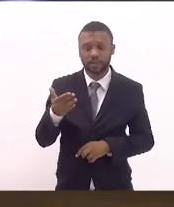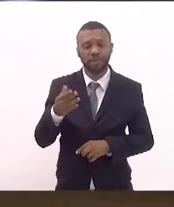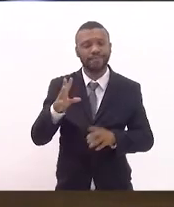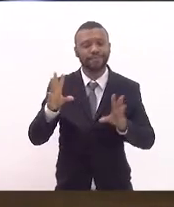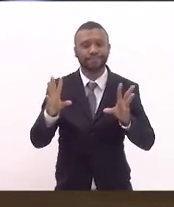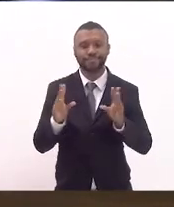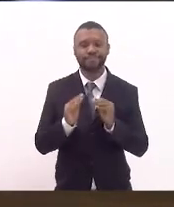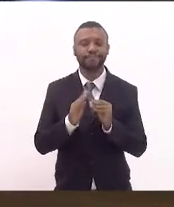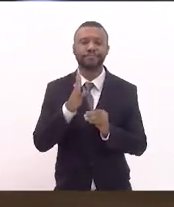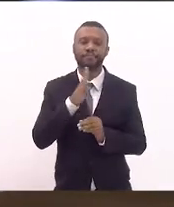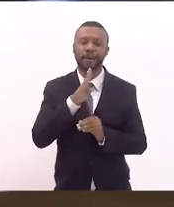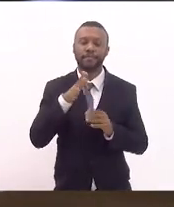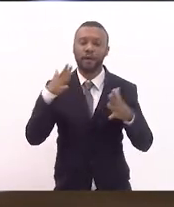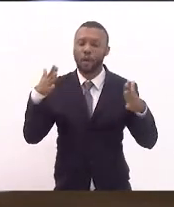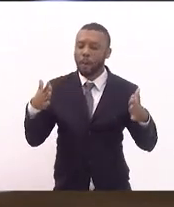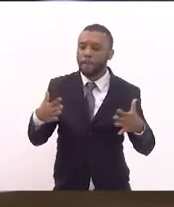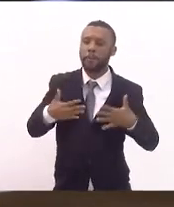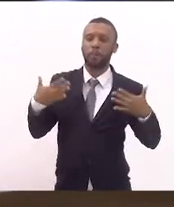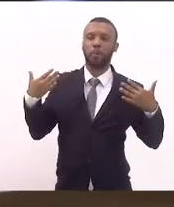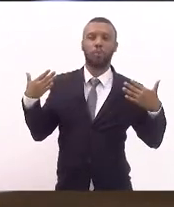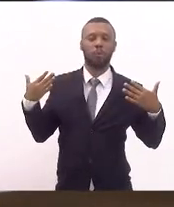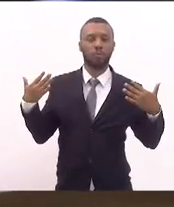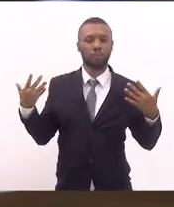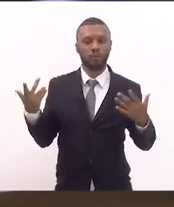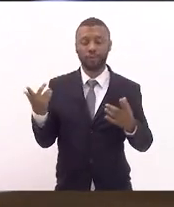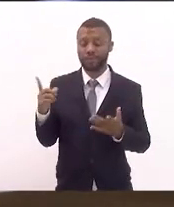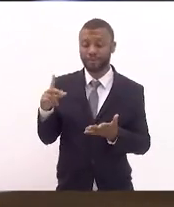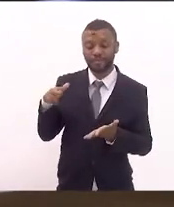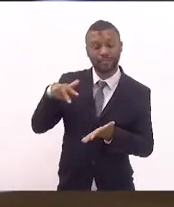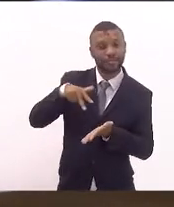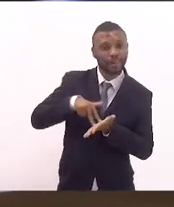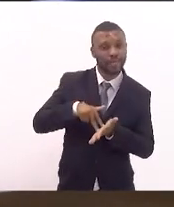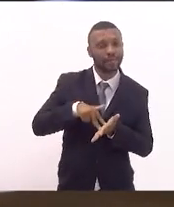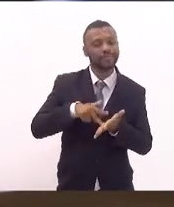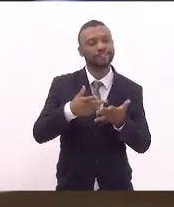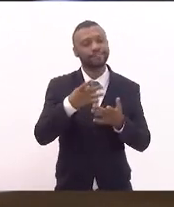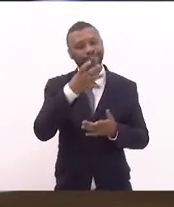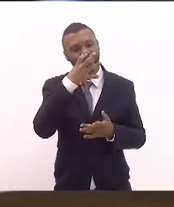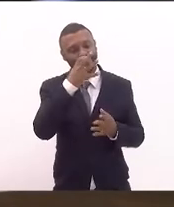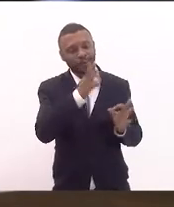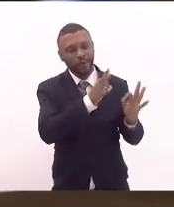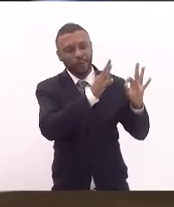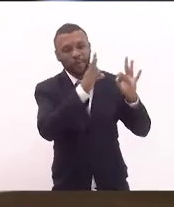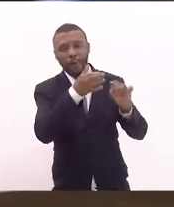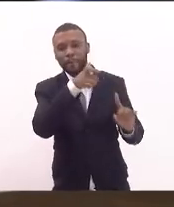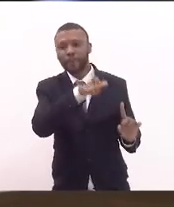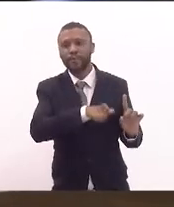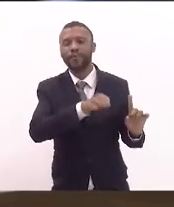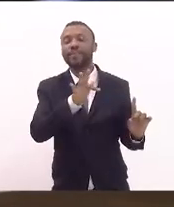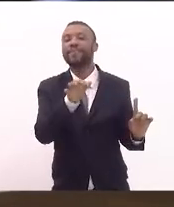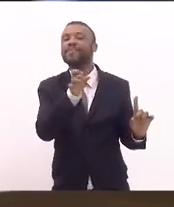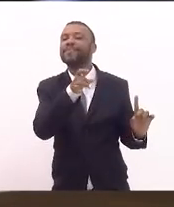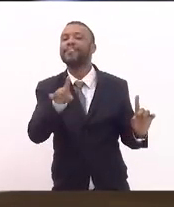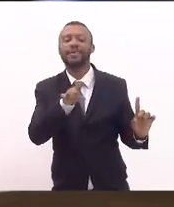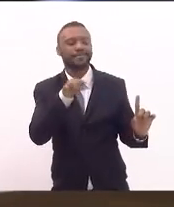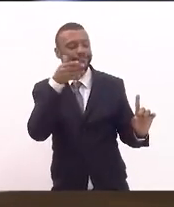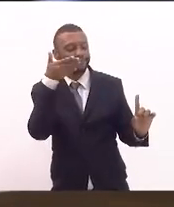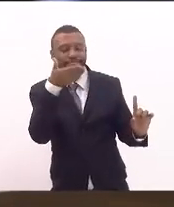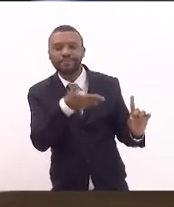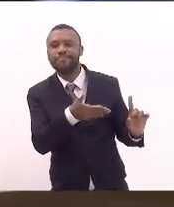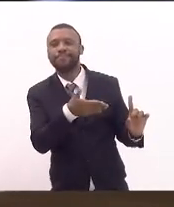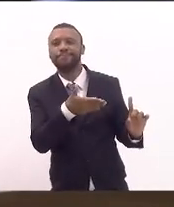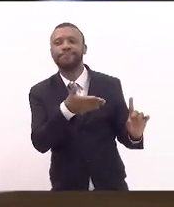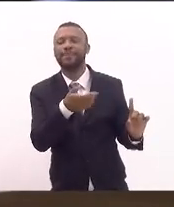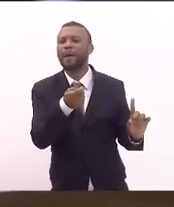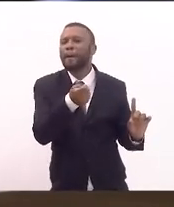breve, fui pega de surpresa. Eu vim prestigiar uma pessoa que eu sou fã. Né? Eu sou fã